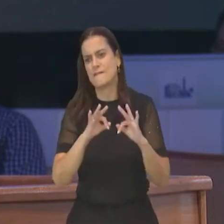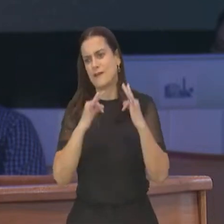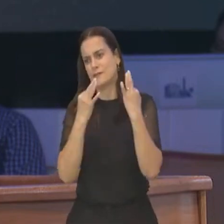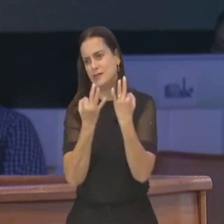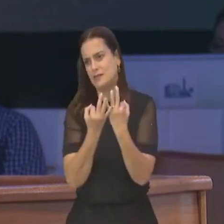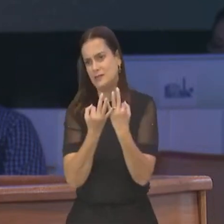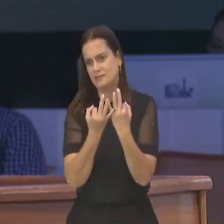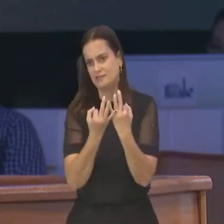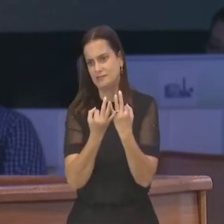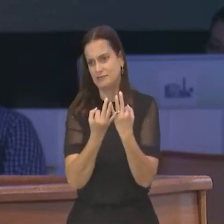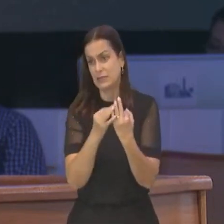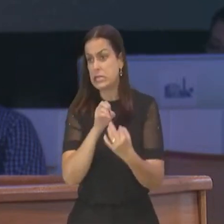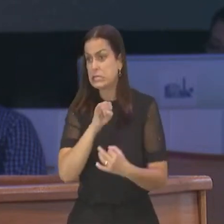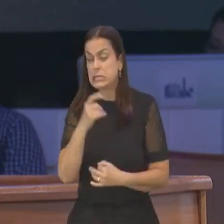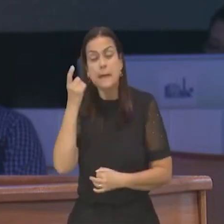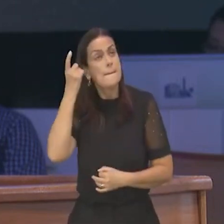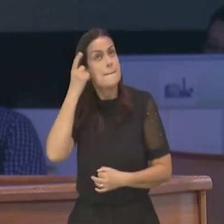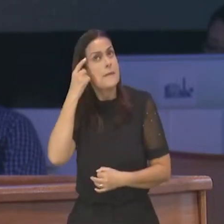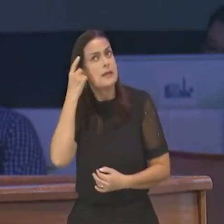nós pensarmos que